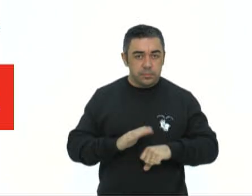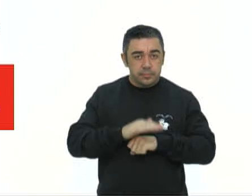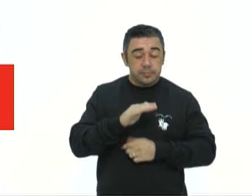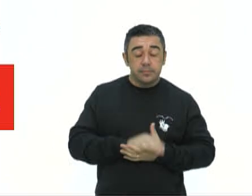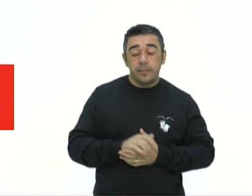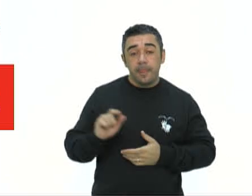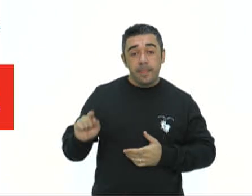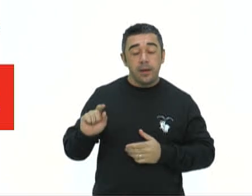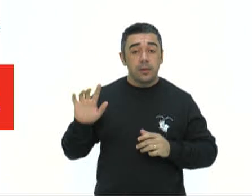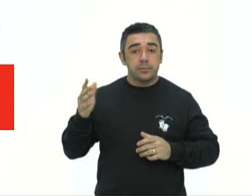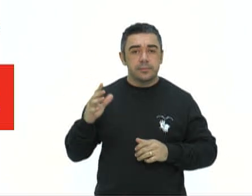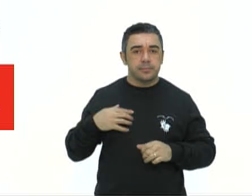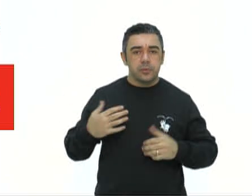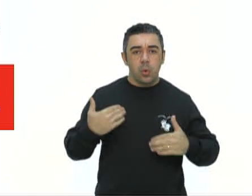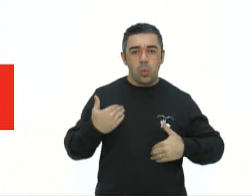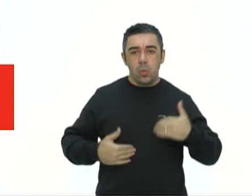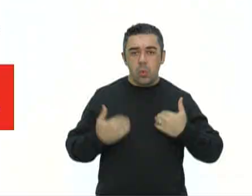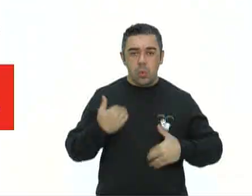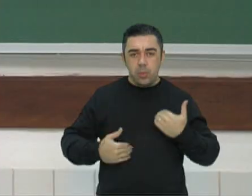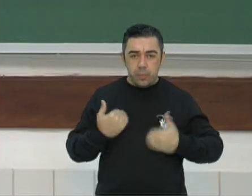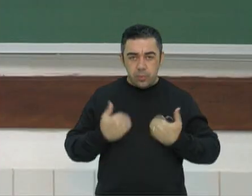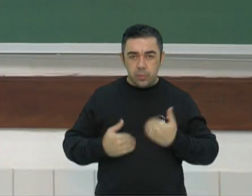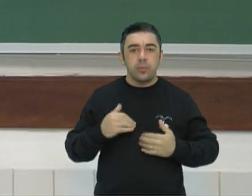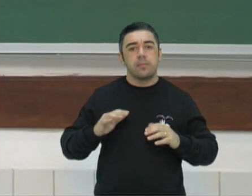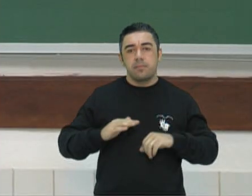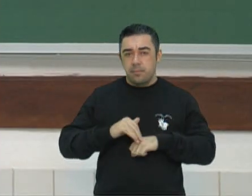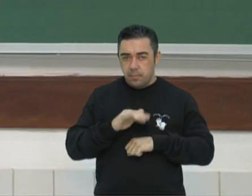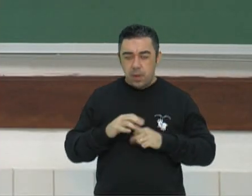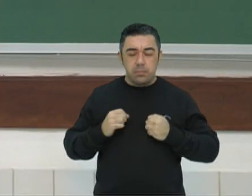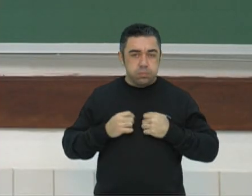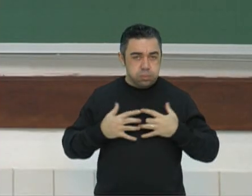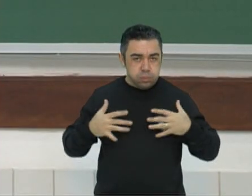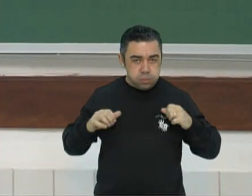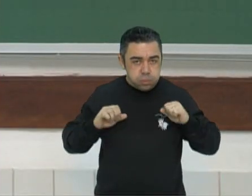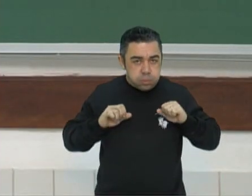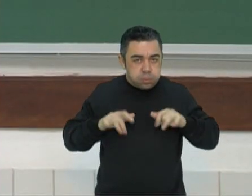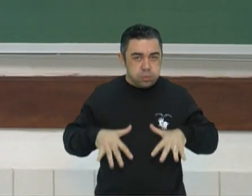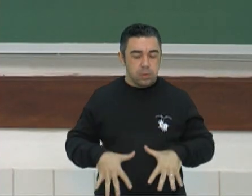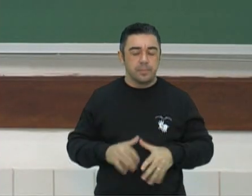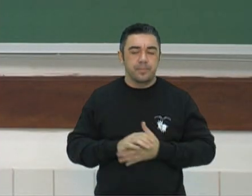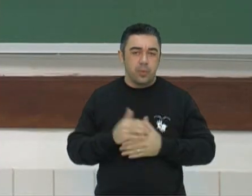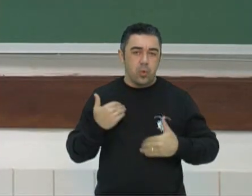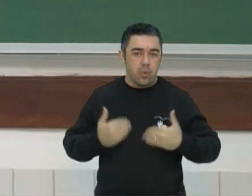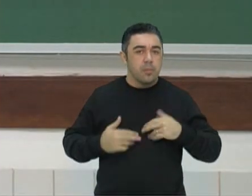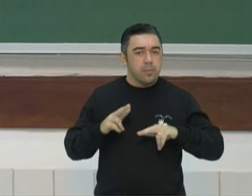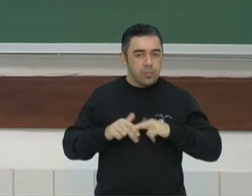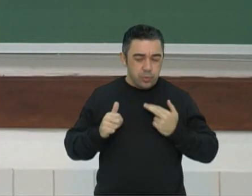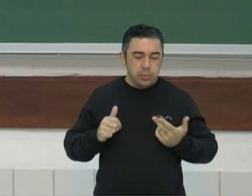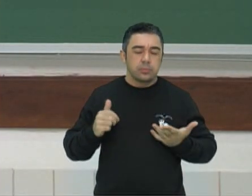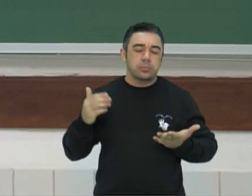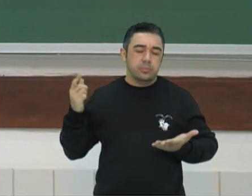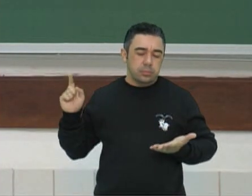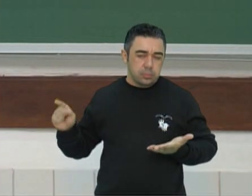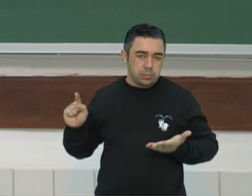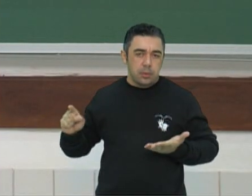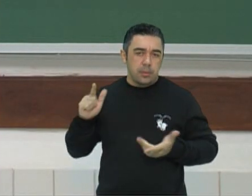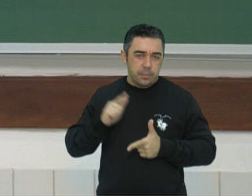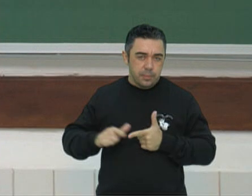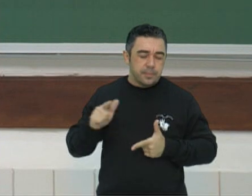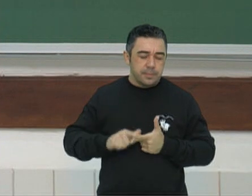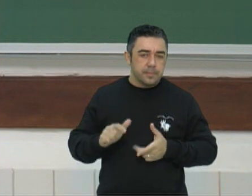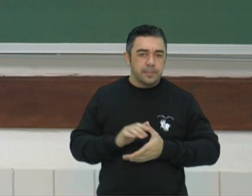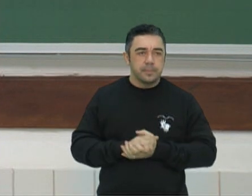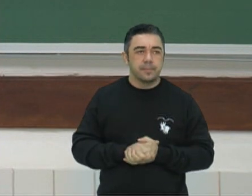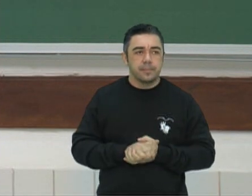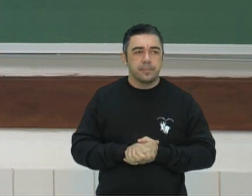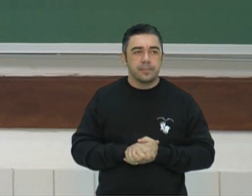E acaba atacando o corpo humano com uma maior intensidade, tá? Então, por isso, por essa razão, ele acaba sendo um agravante nesse